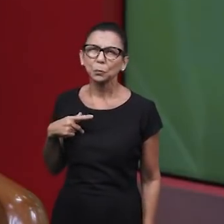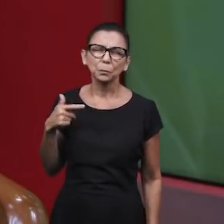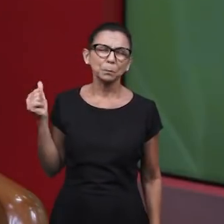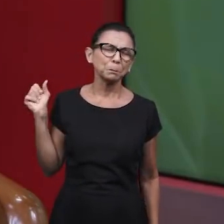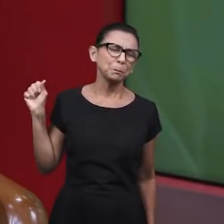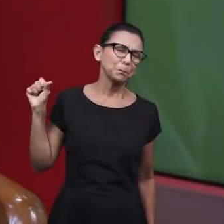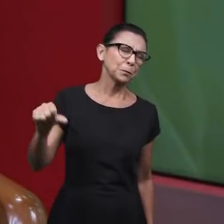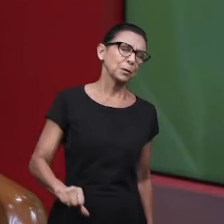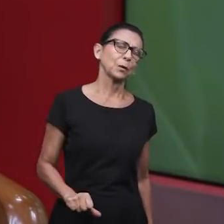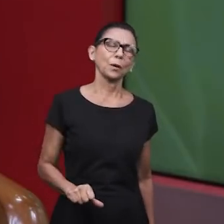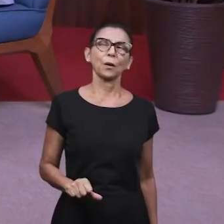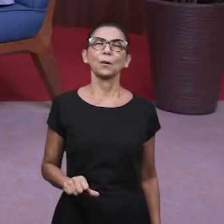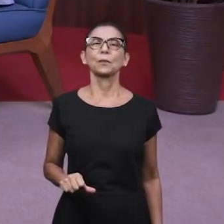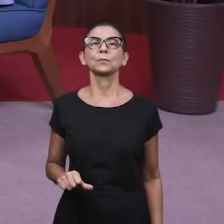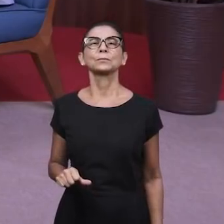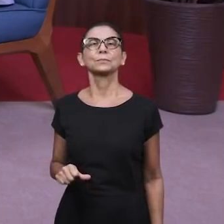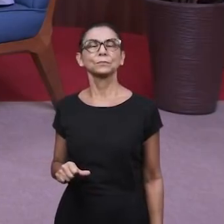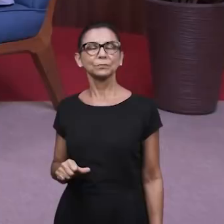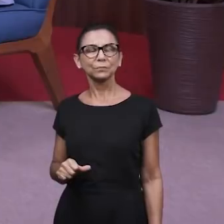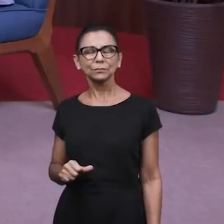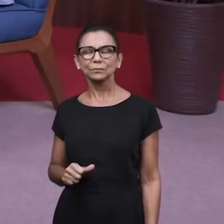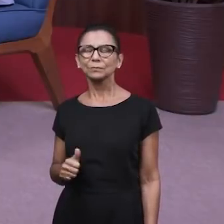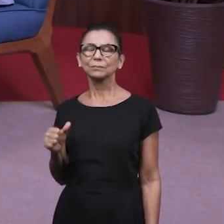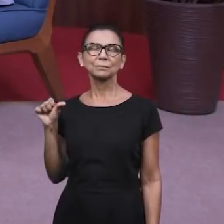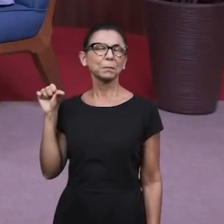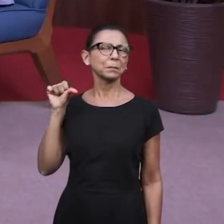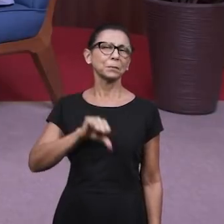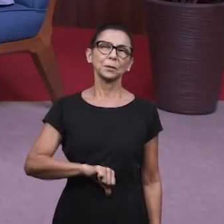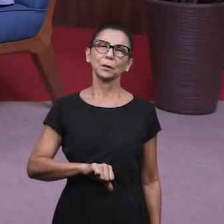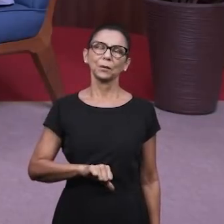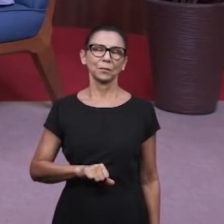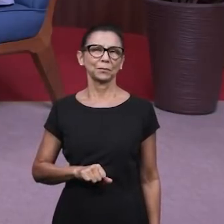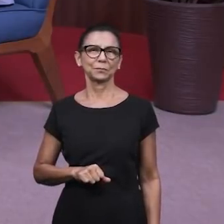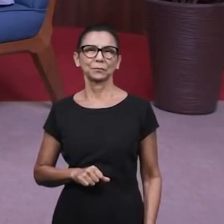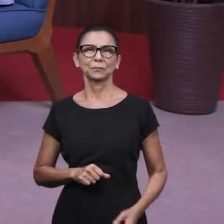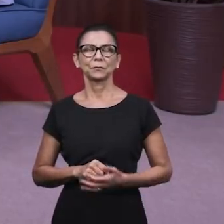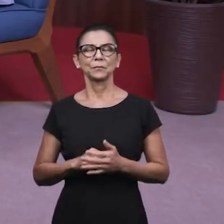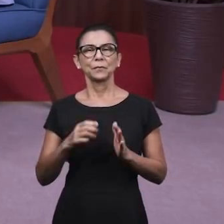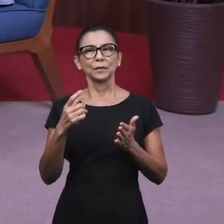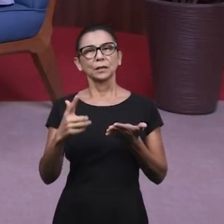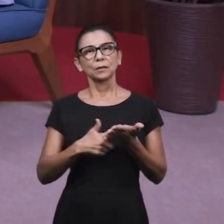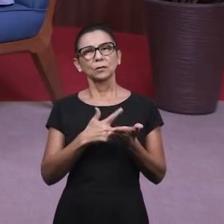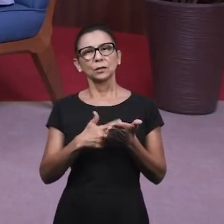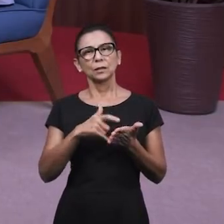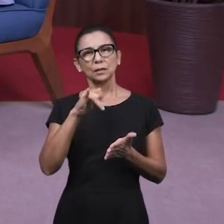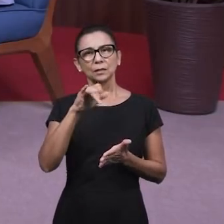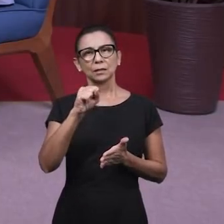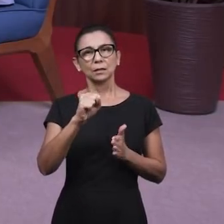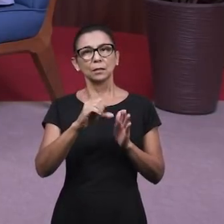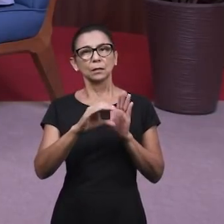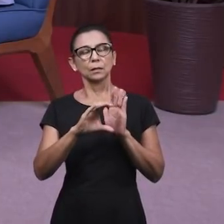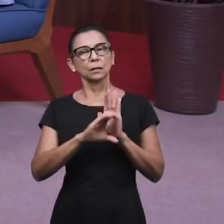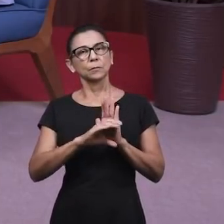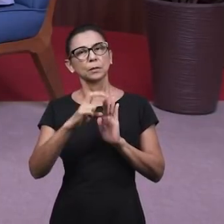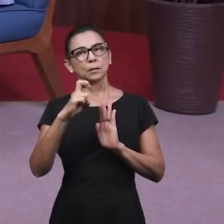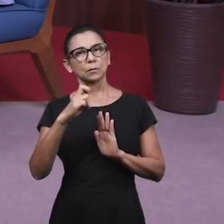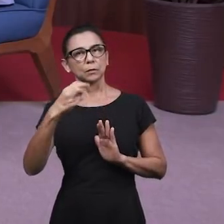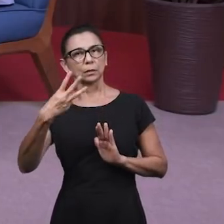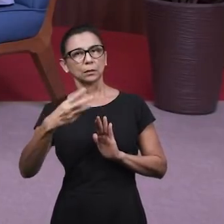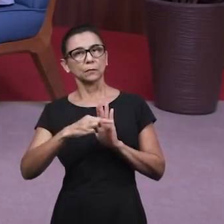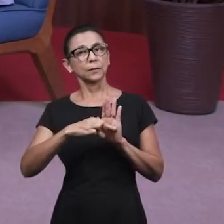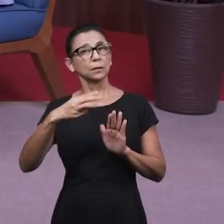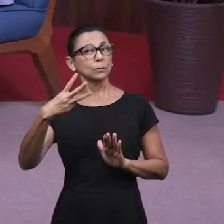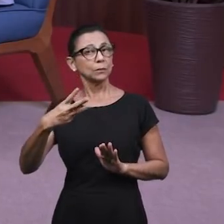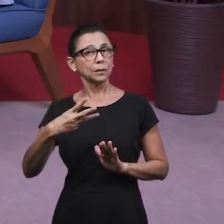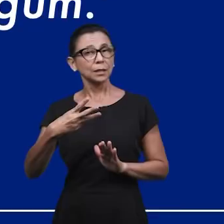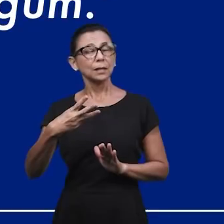indigno. Poderíamos até ver um texto aqui do profeta Isaías. Isaías 53, 3, que profetizando acerca